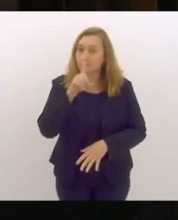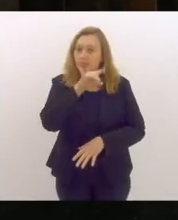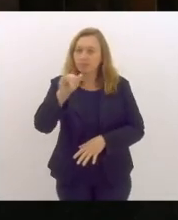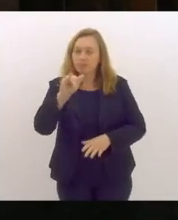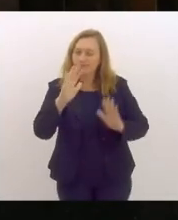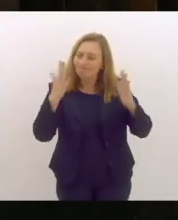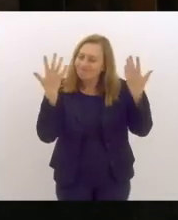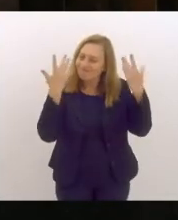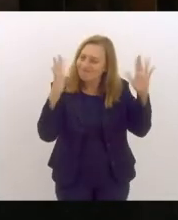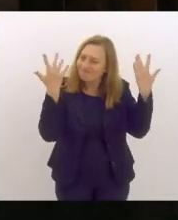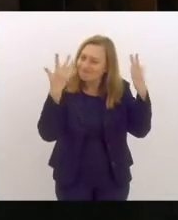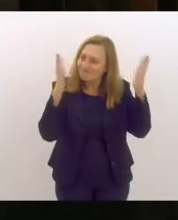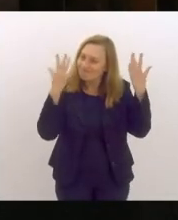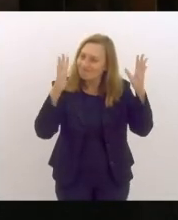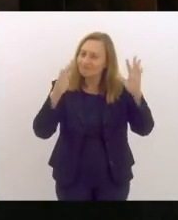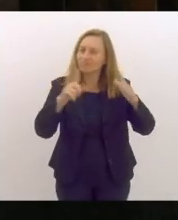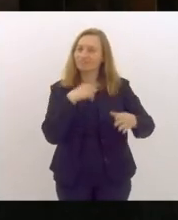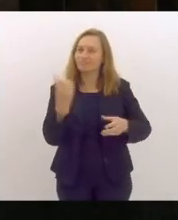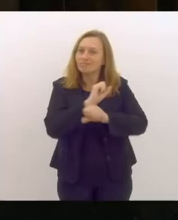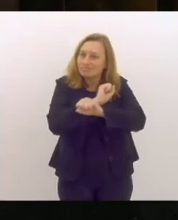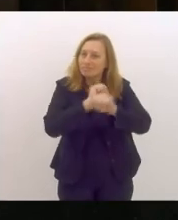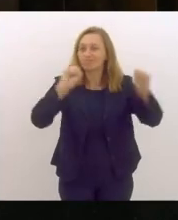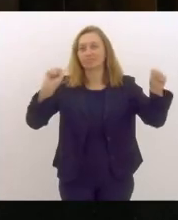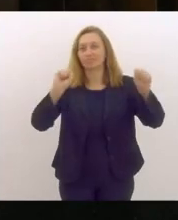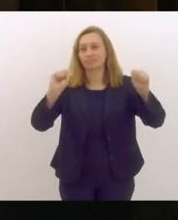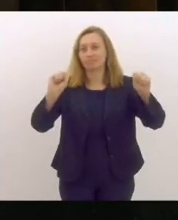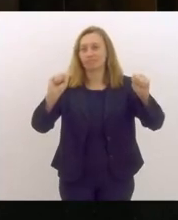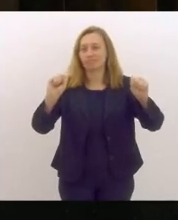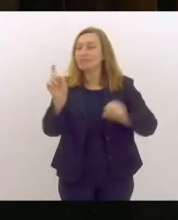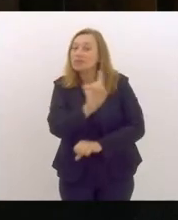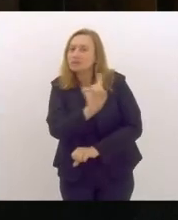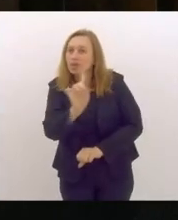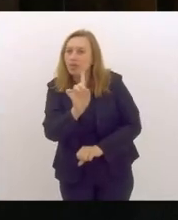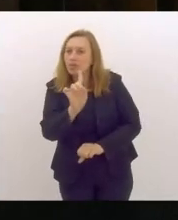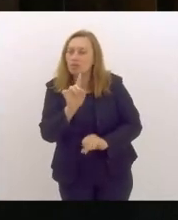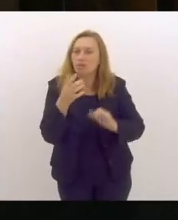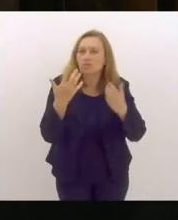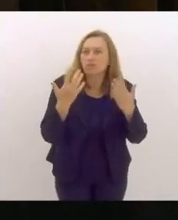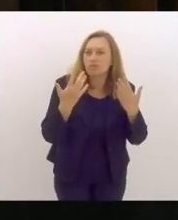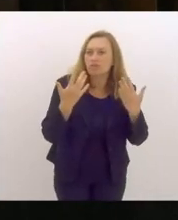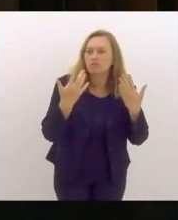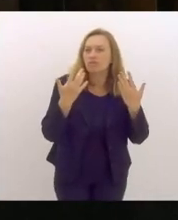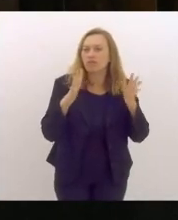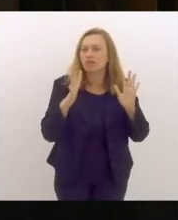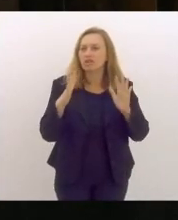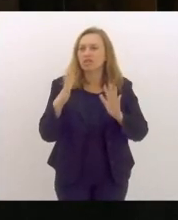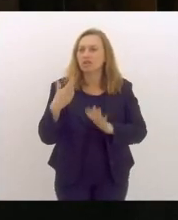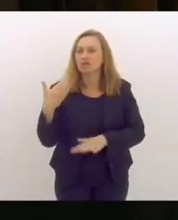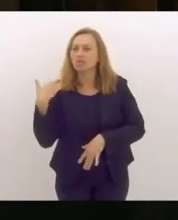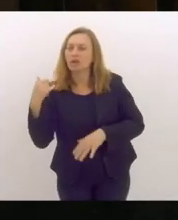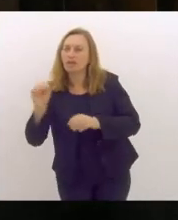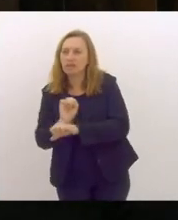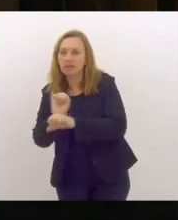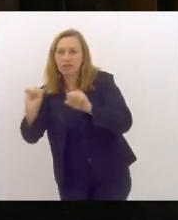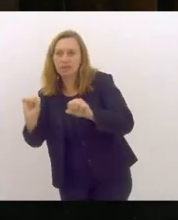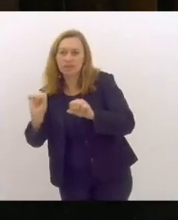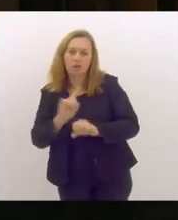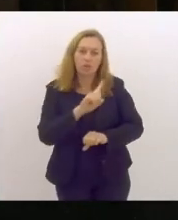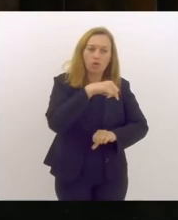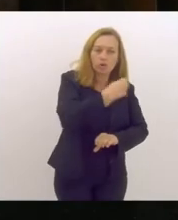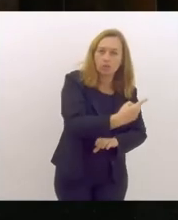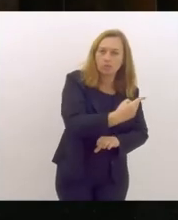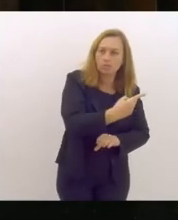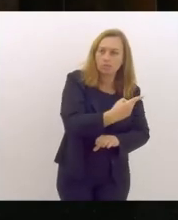dia de comemoração da nossa Independência e não comemoração de um lado com Independência de outro